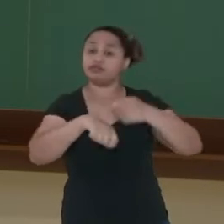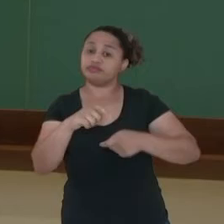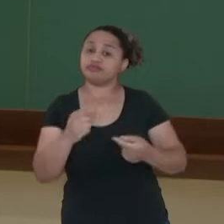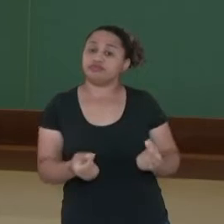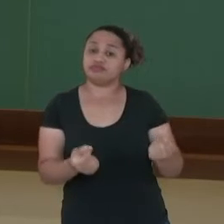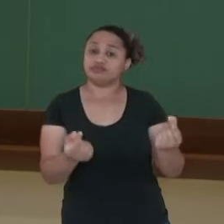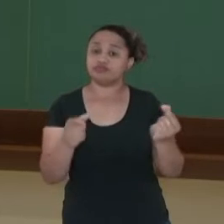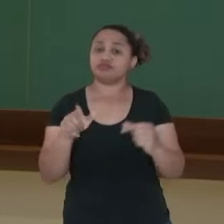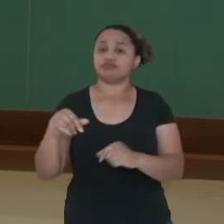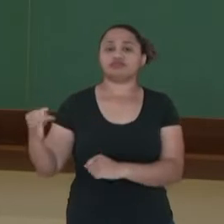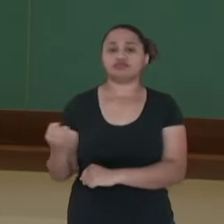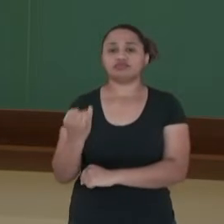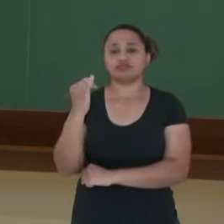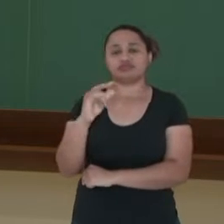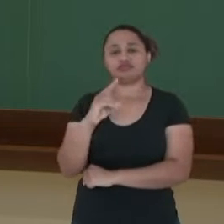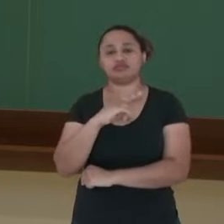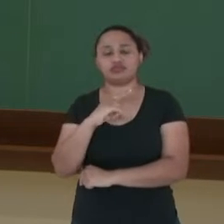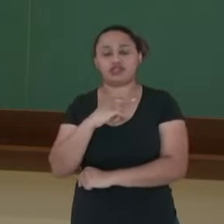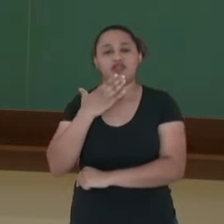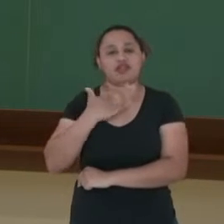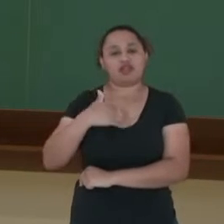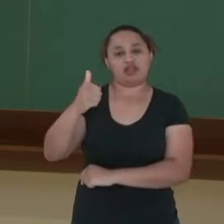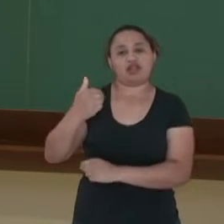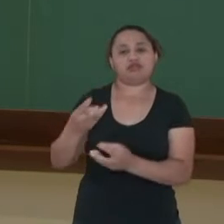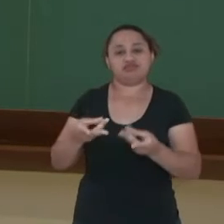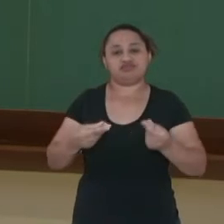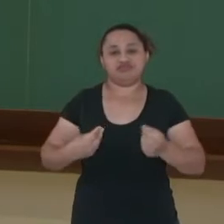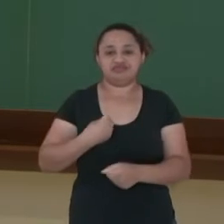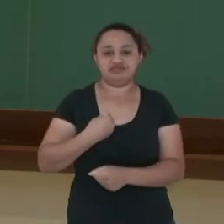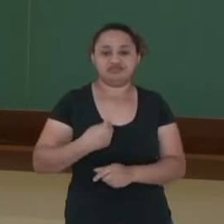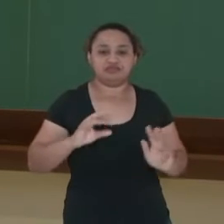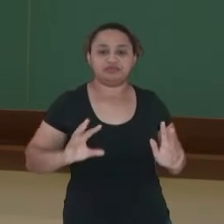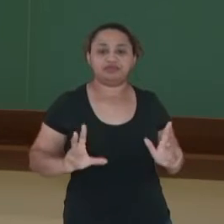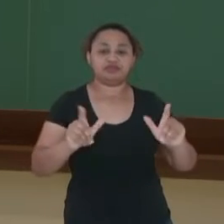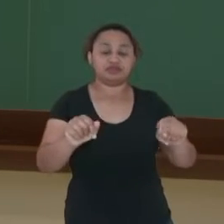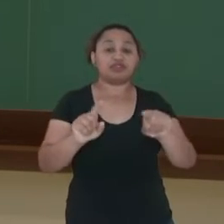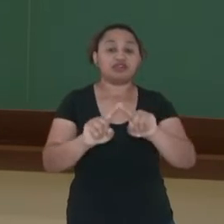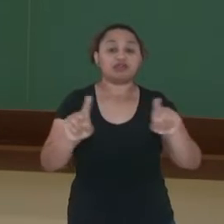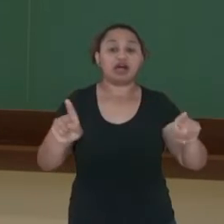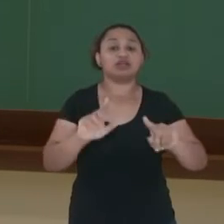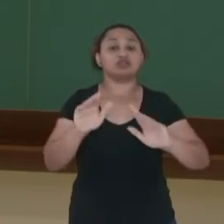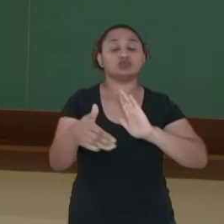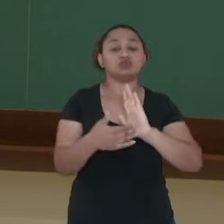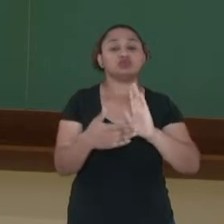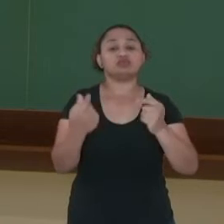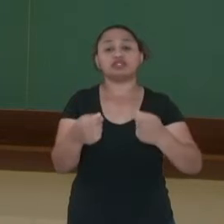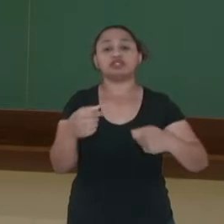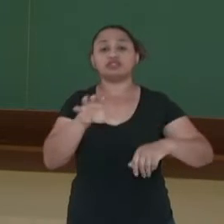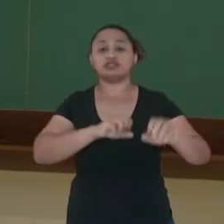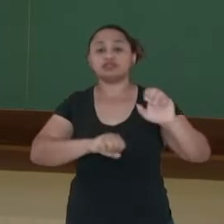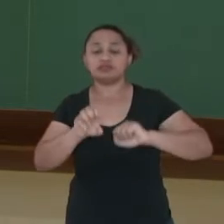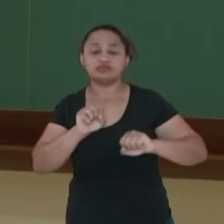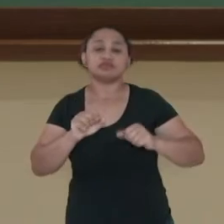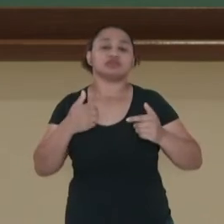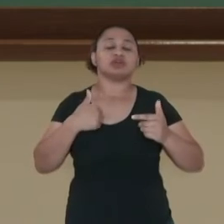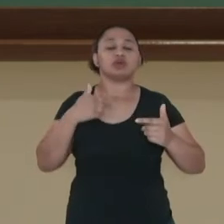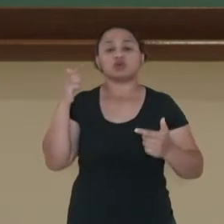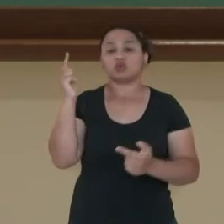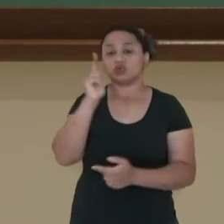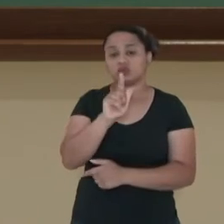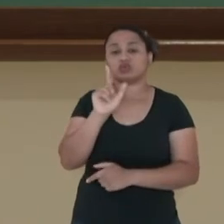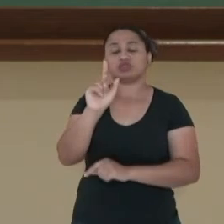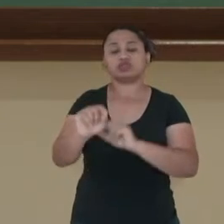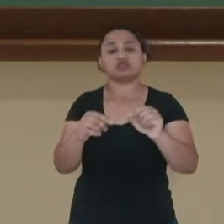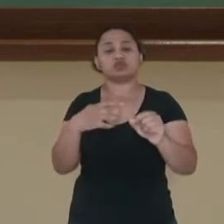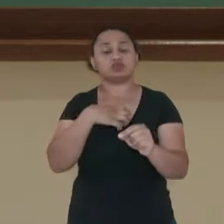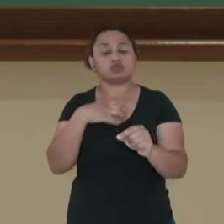É necessário que haja uma melhor qualidade de vida para as pessoas, mas isso tudo tem que ser adquirido, né? Tem que ser alcançado de um